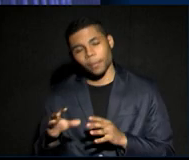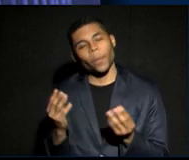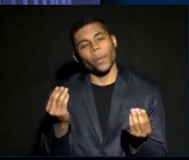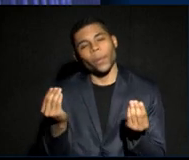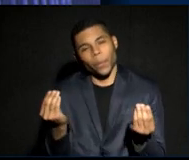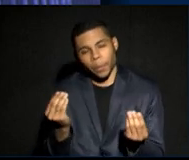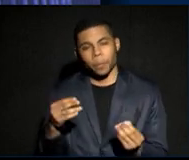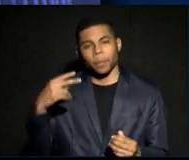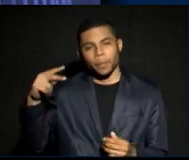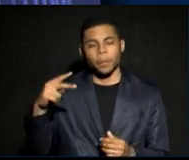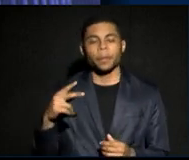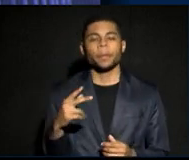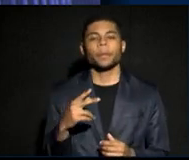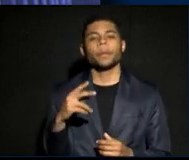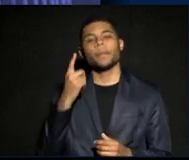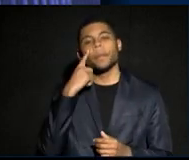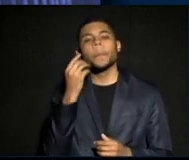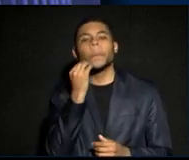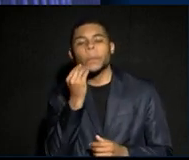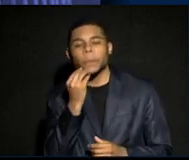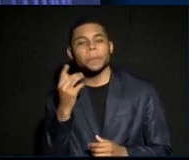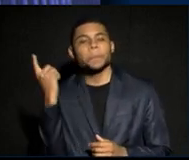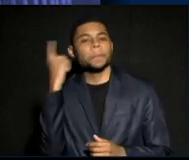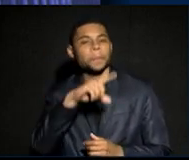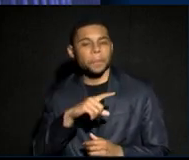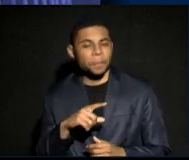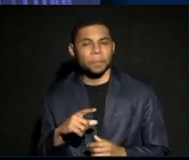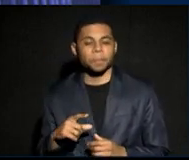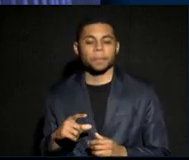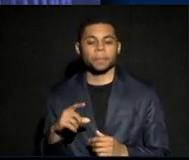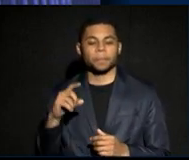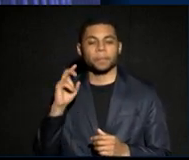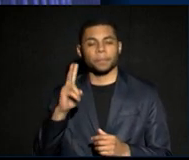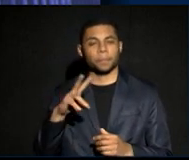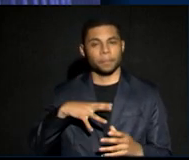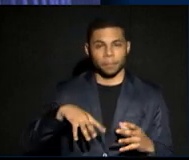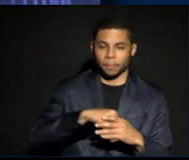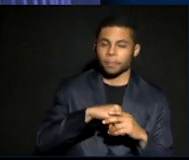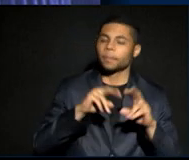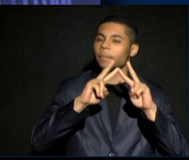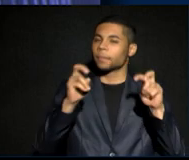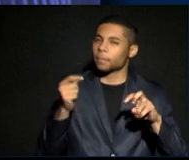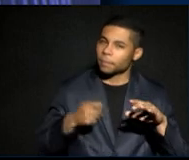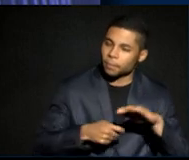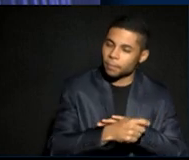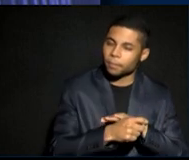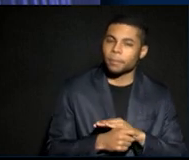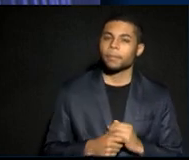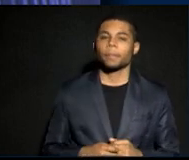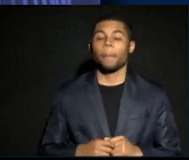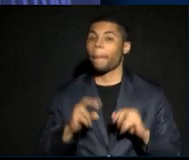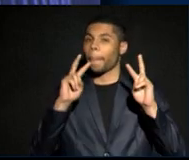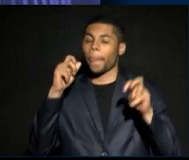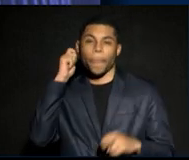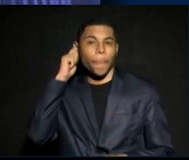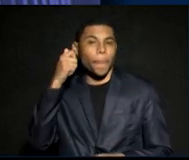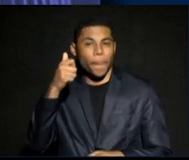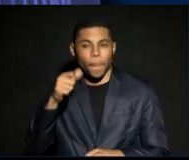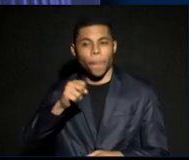como o senhor vê a possibilidade de potencializar a integração desses investimentos de